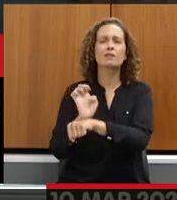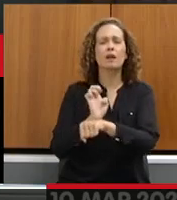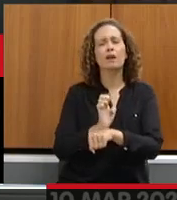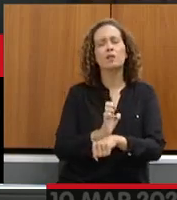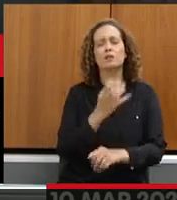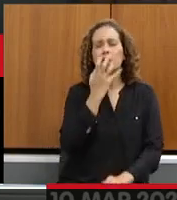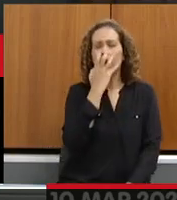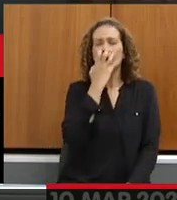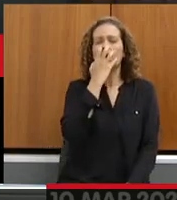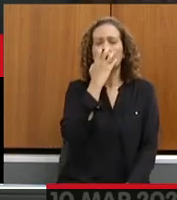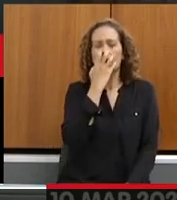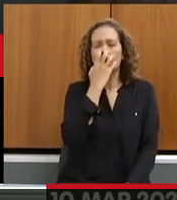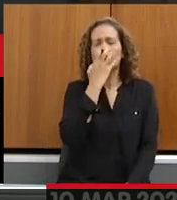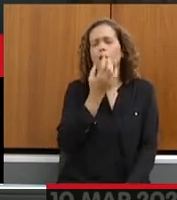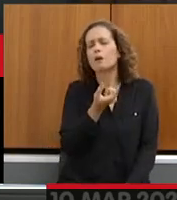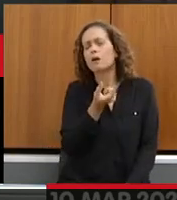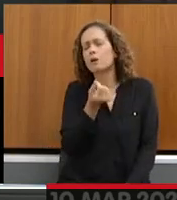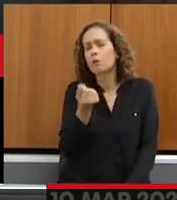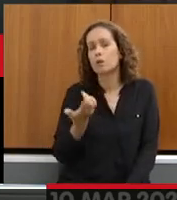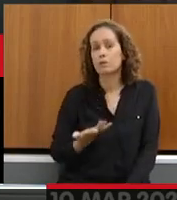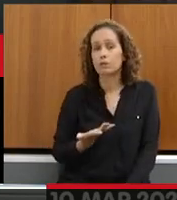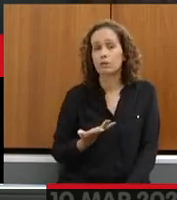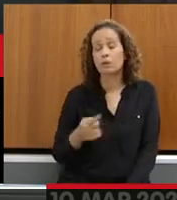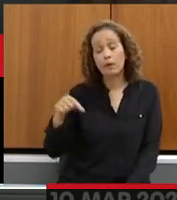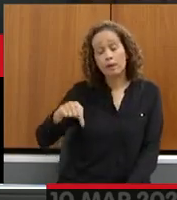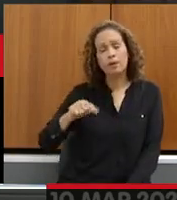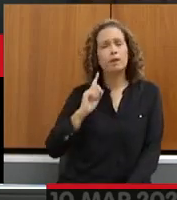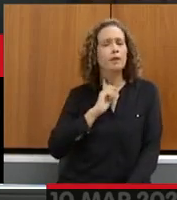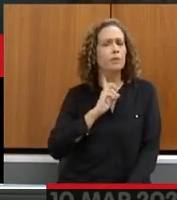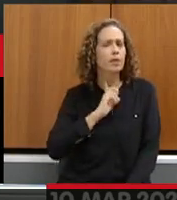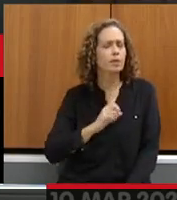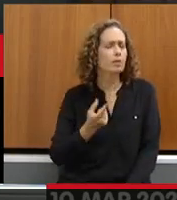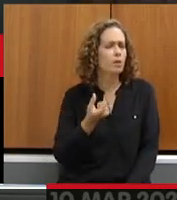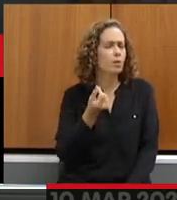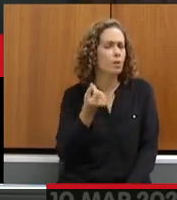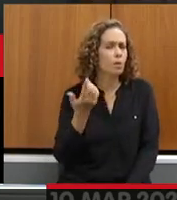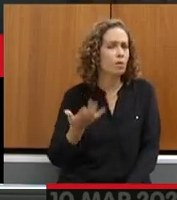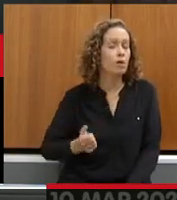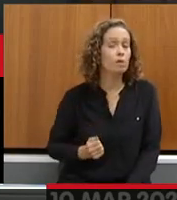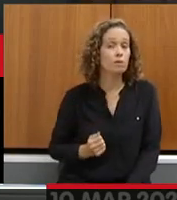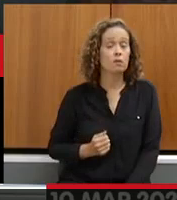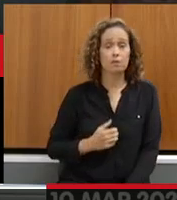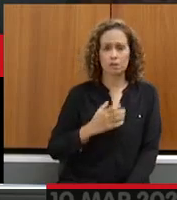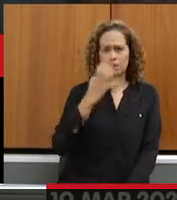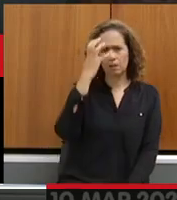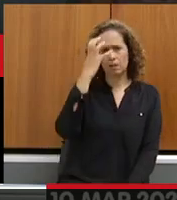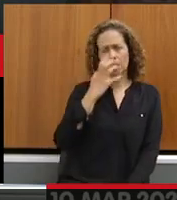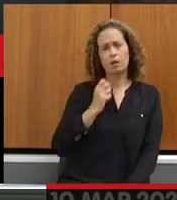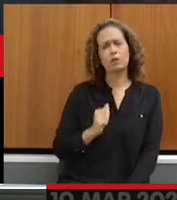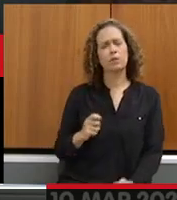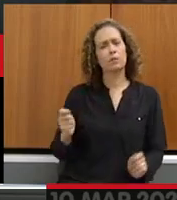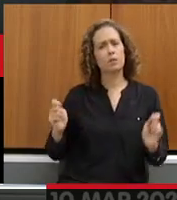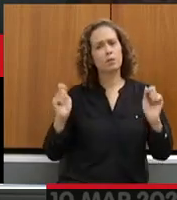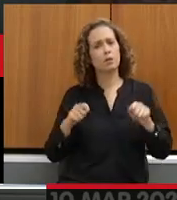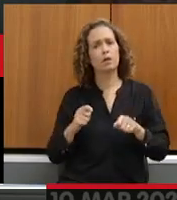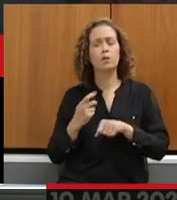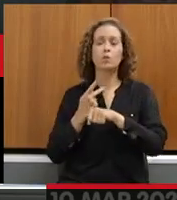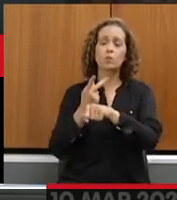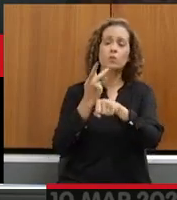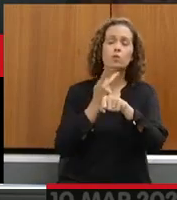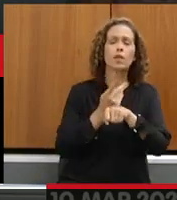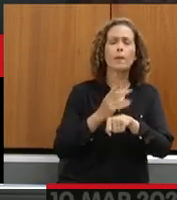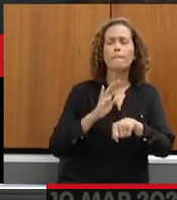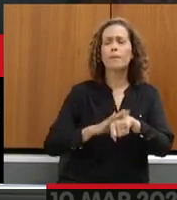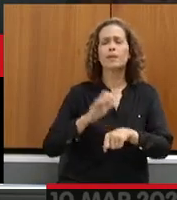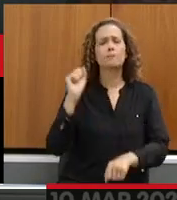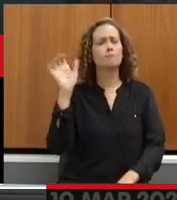países o quanto que eu estou em Minas Gerais a seriedade a capacidade de buscar o mais barato mas com